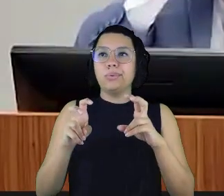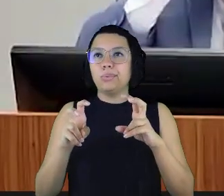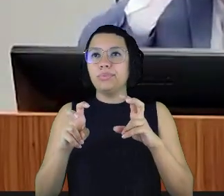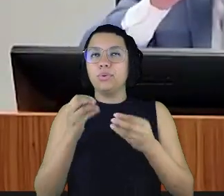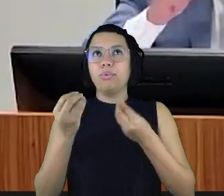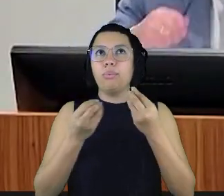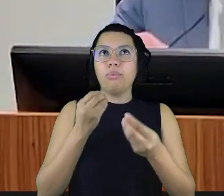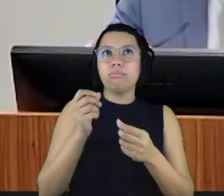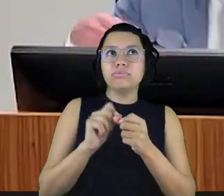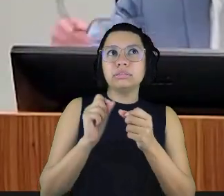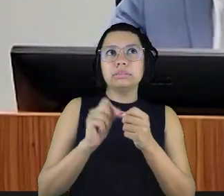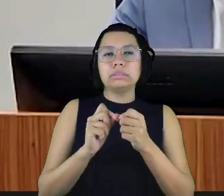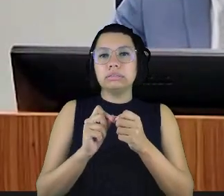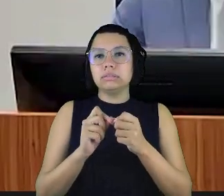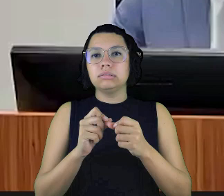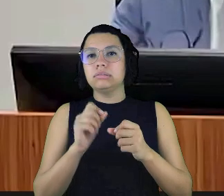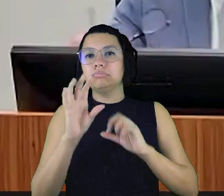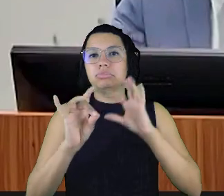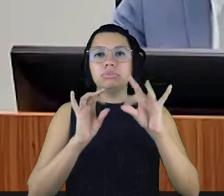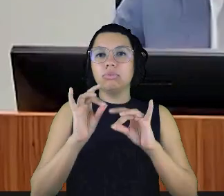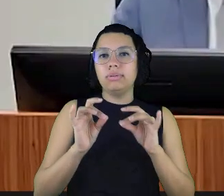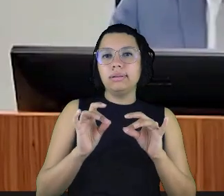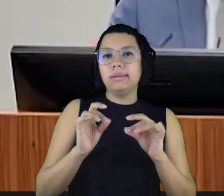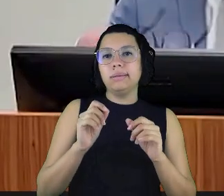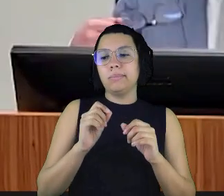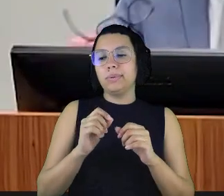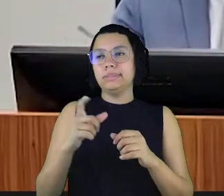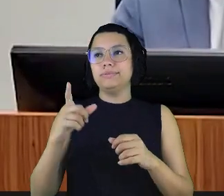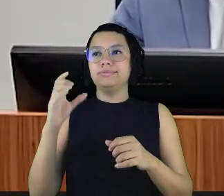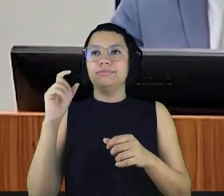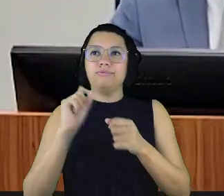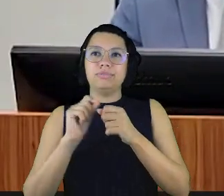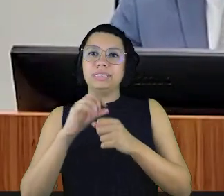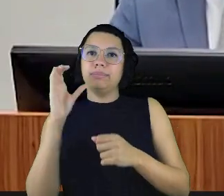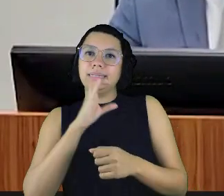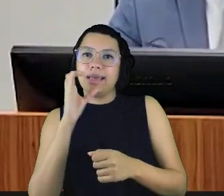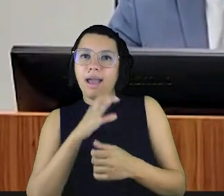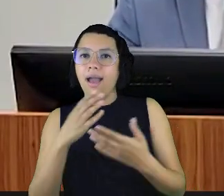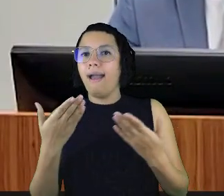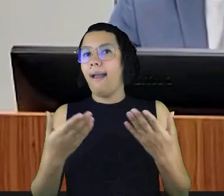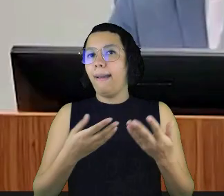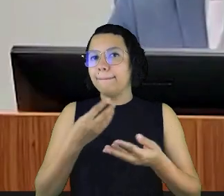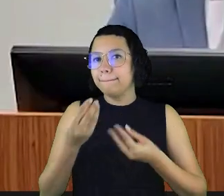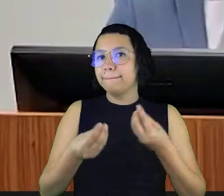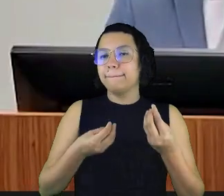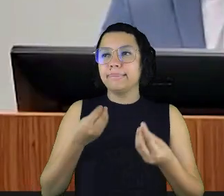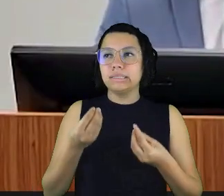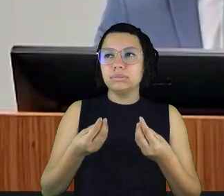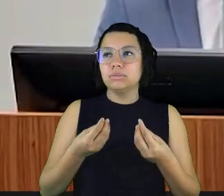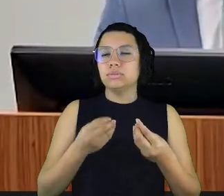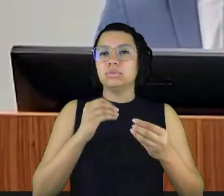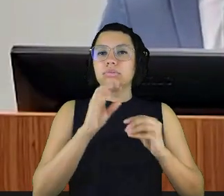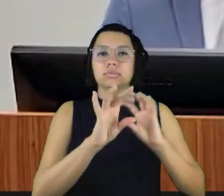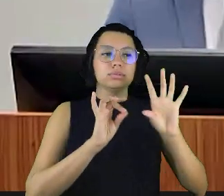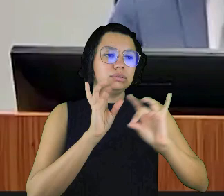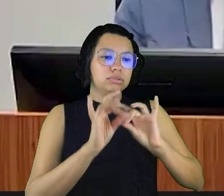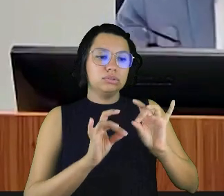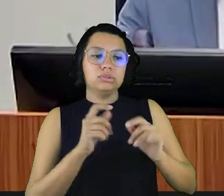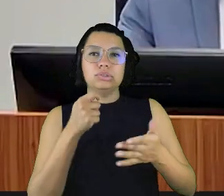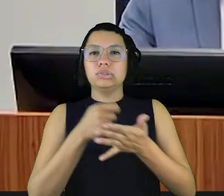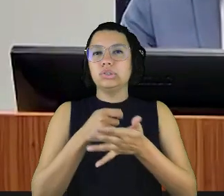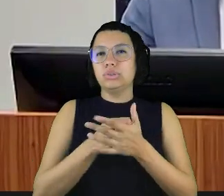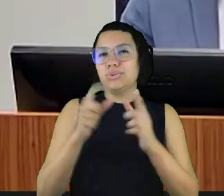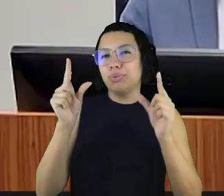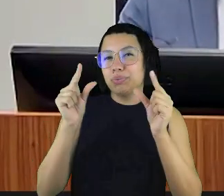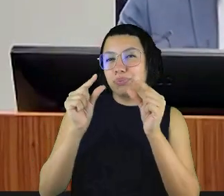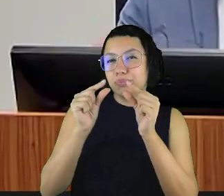que podem implementar maior celeridade, quais as alternativas para as execuções microscópicas, para